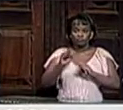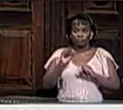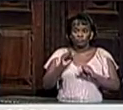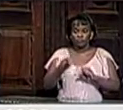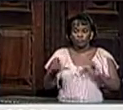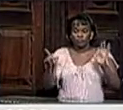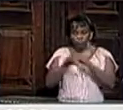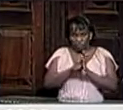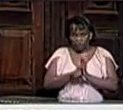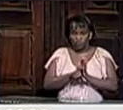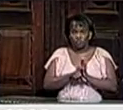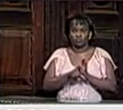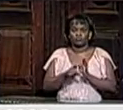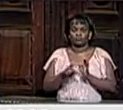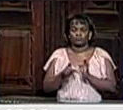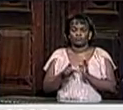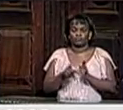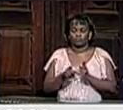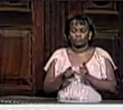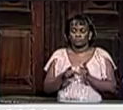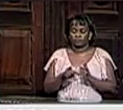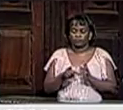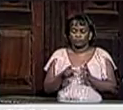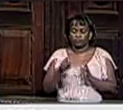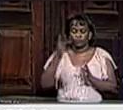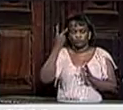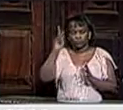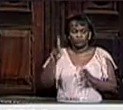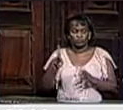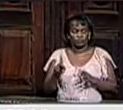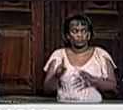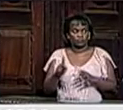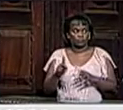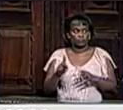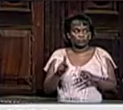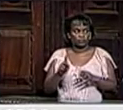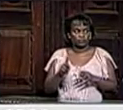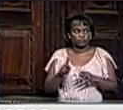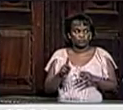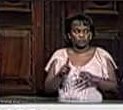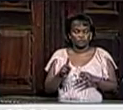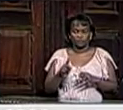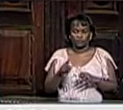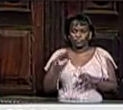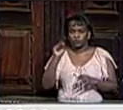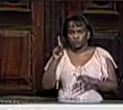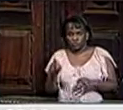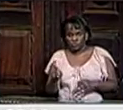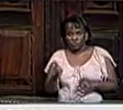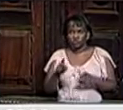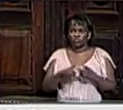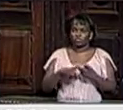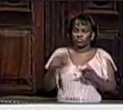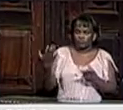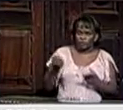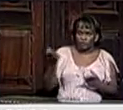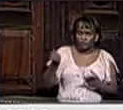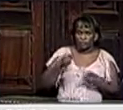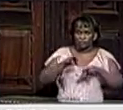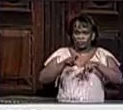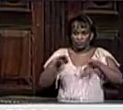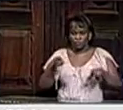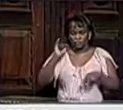das legislações relativas às aposentadorias, pensões, e